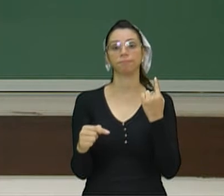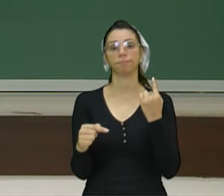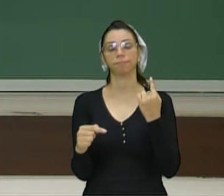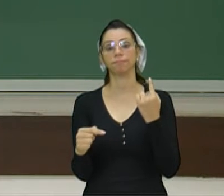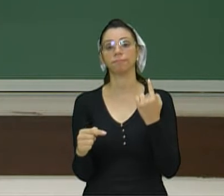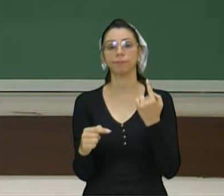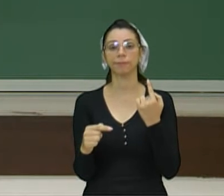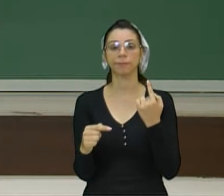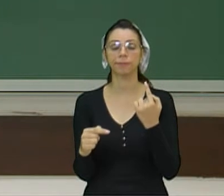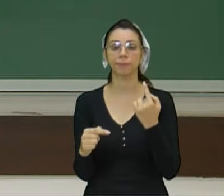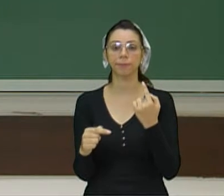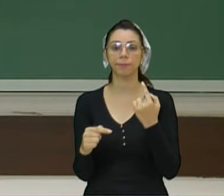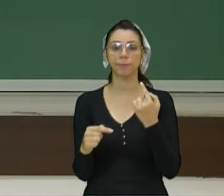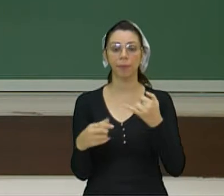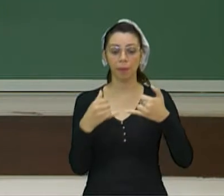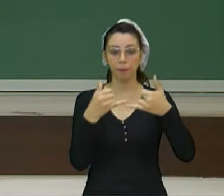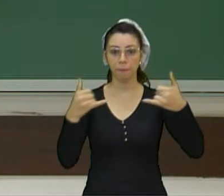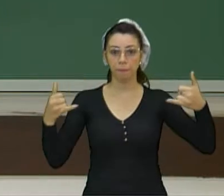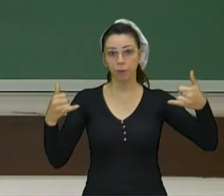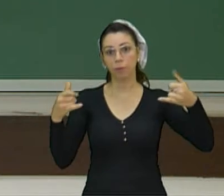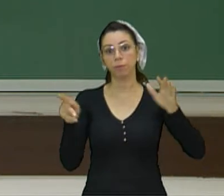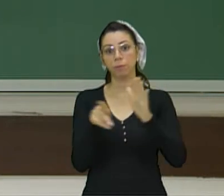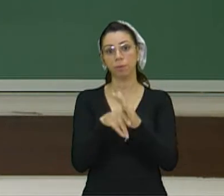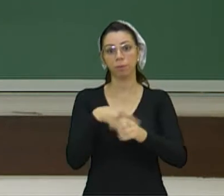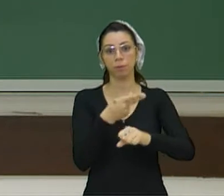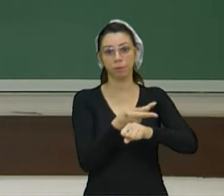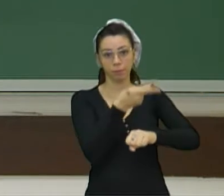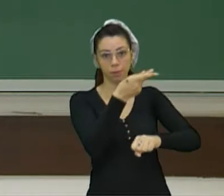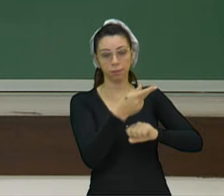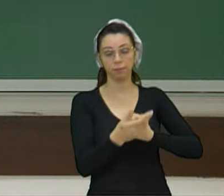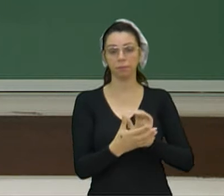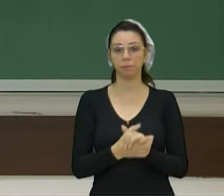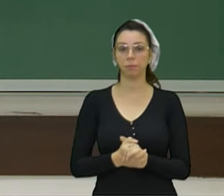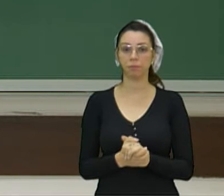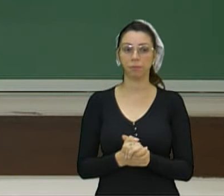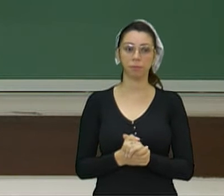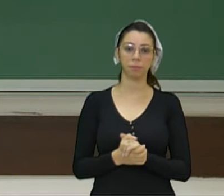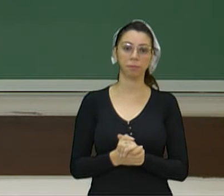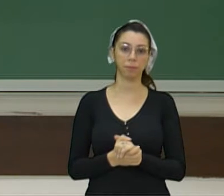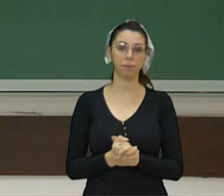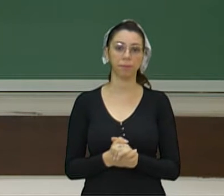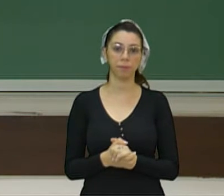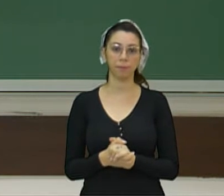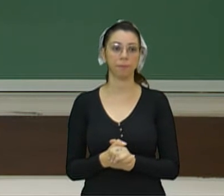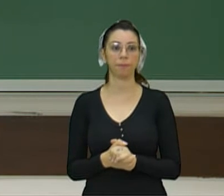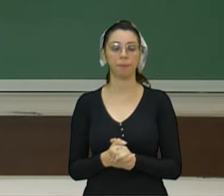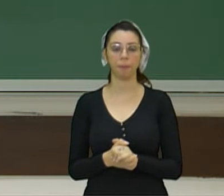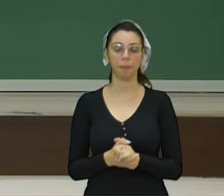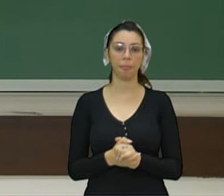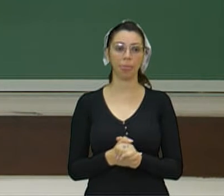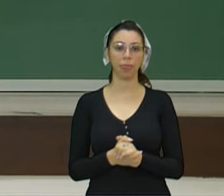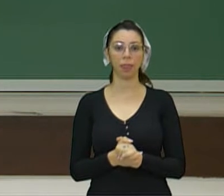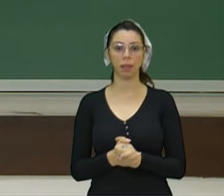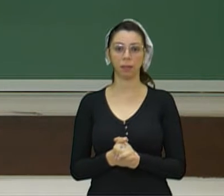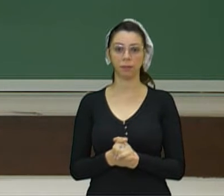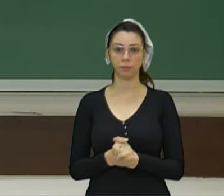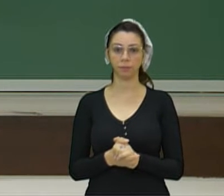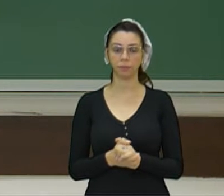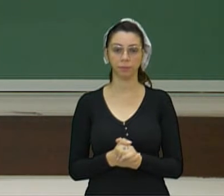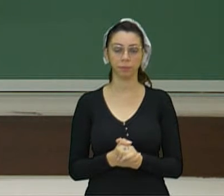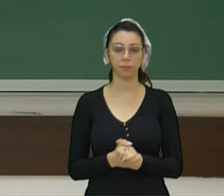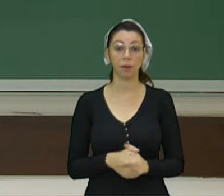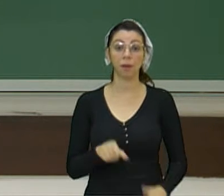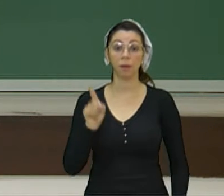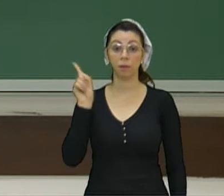inviável fazer fios de prata. Então, no caso, nós vamos aqui, pessoal, dar uma olhadinha